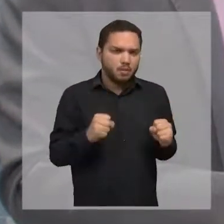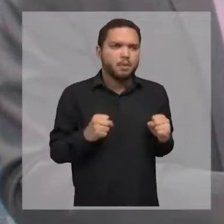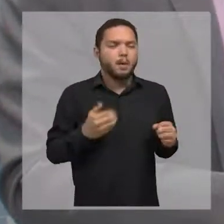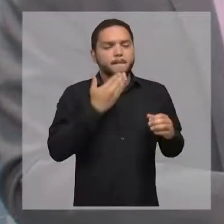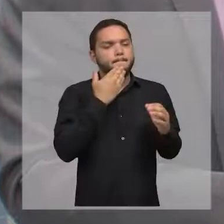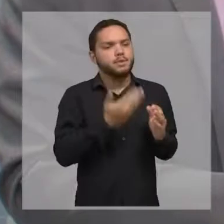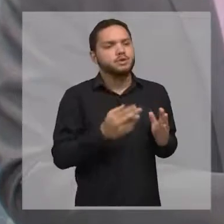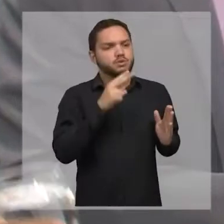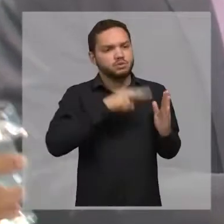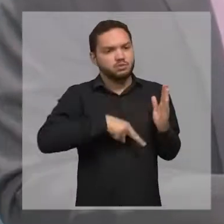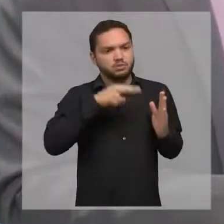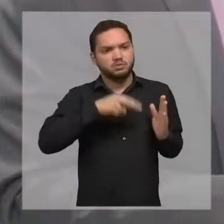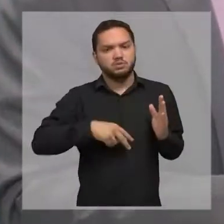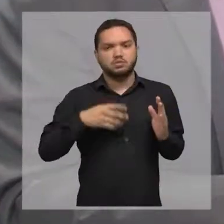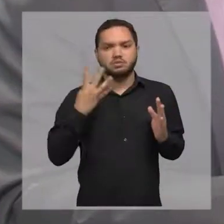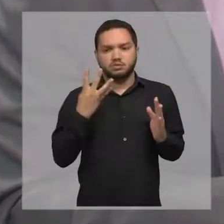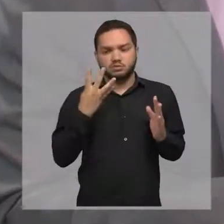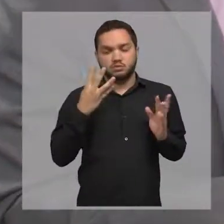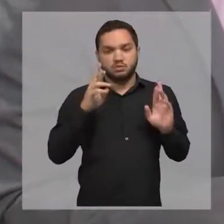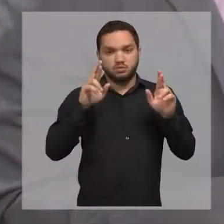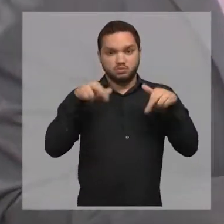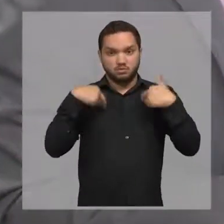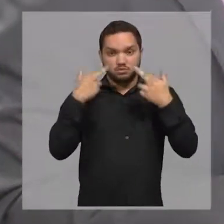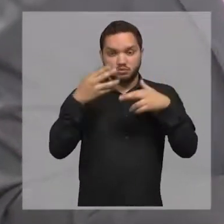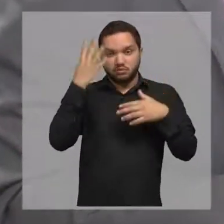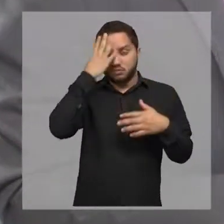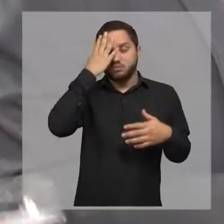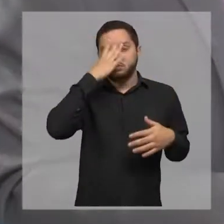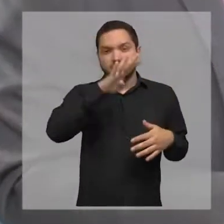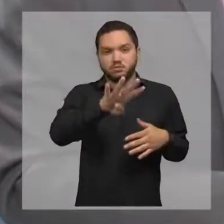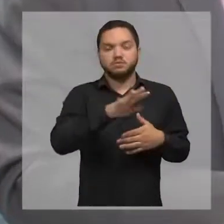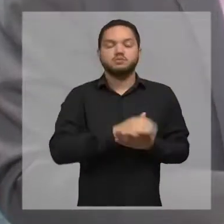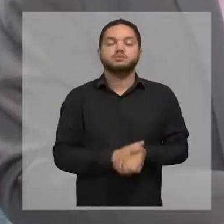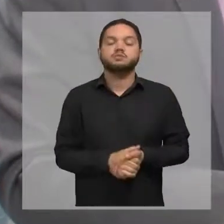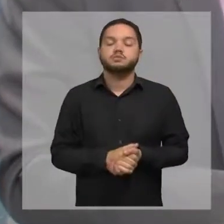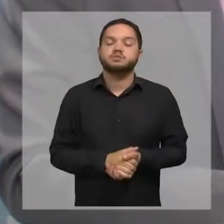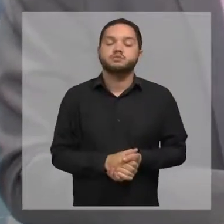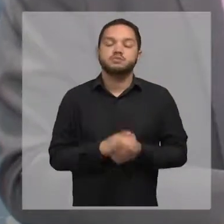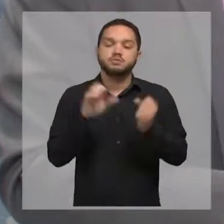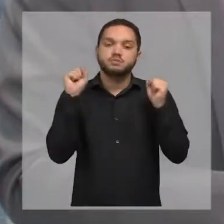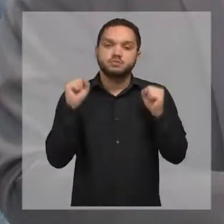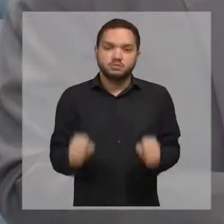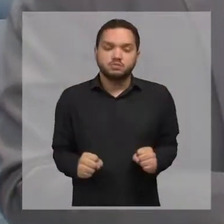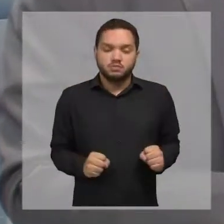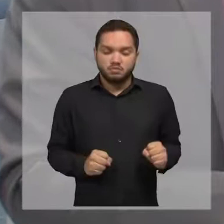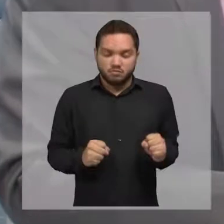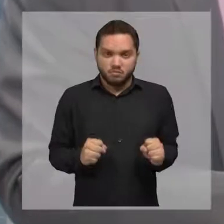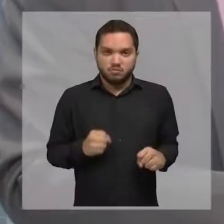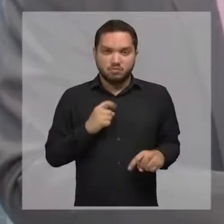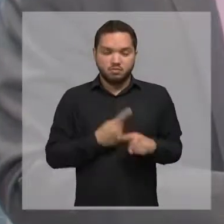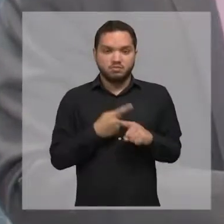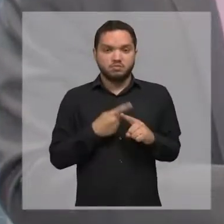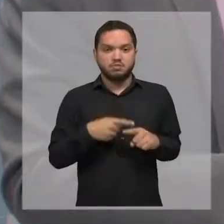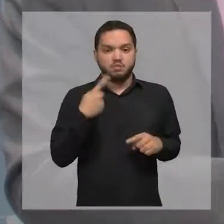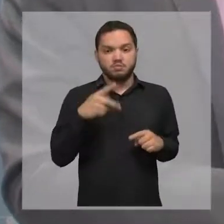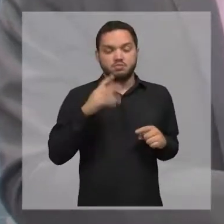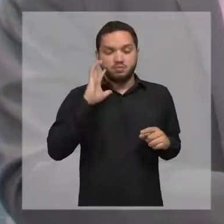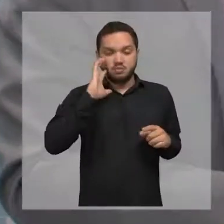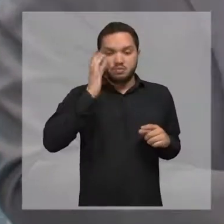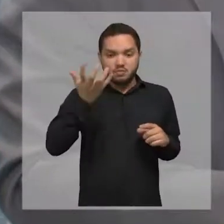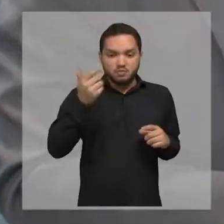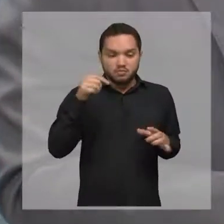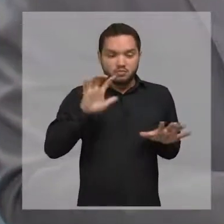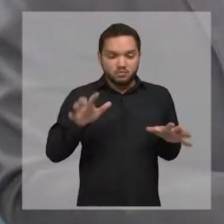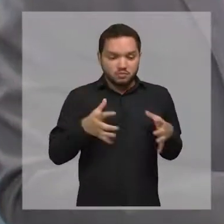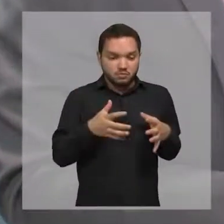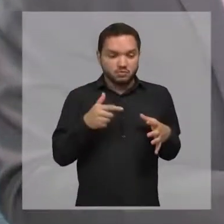né? Isso, ele pode pedir vista por 4 sessões ordinárias, certo? Por que ele pode pedir vista? Porque a decisão que vai